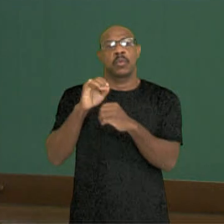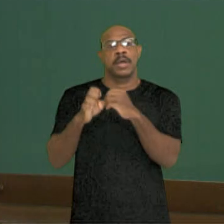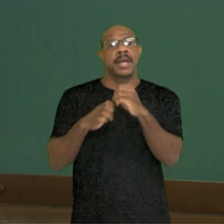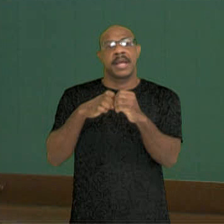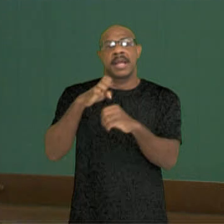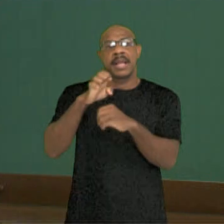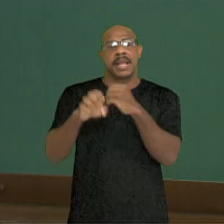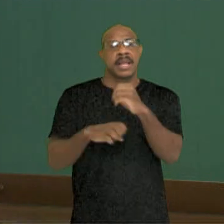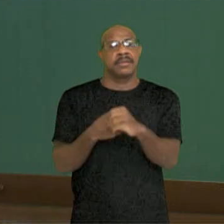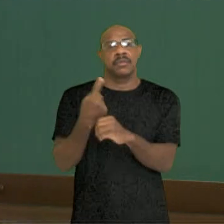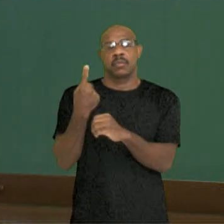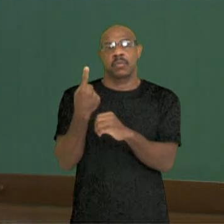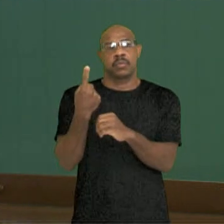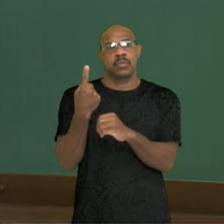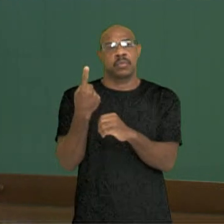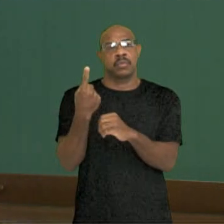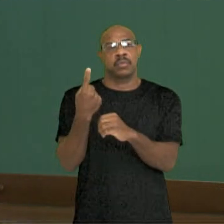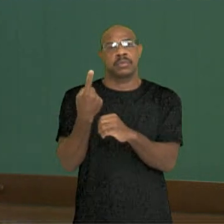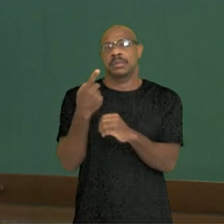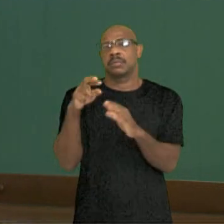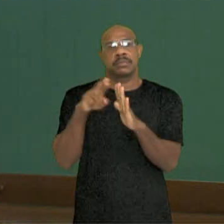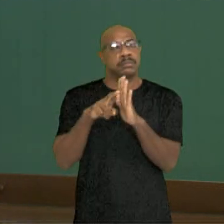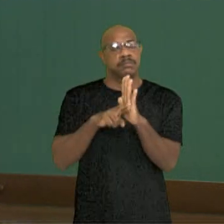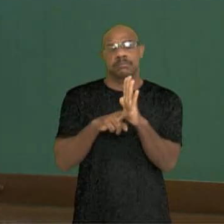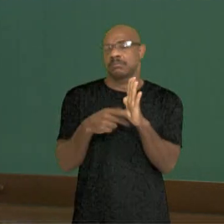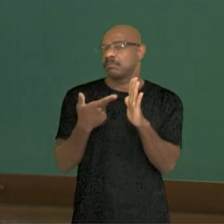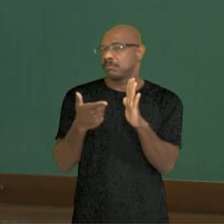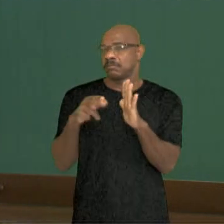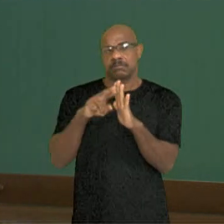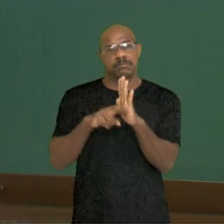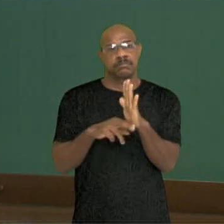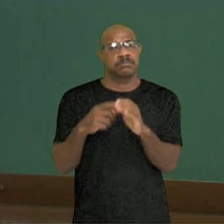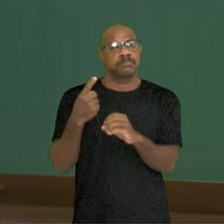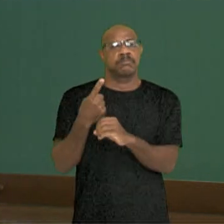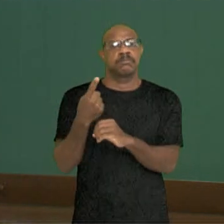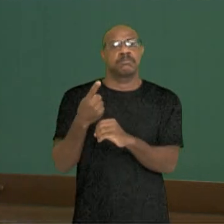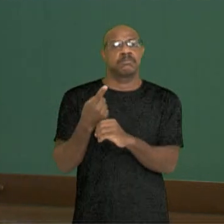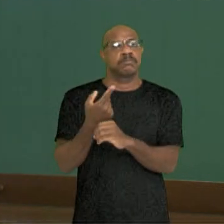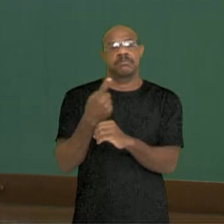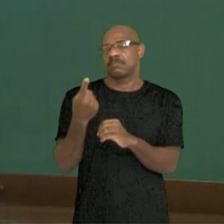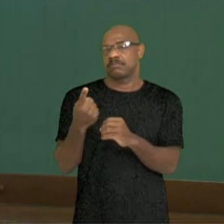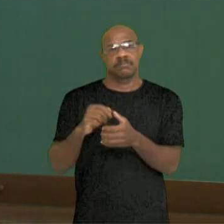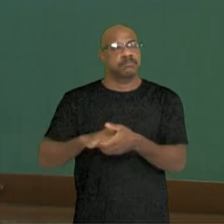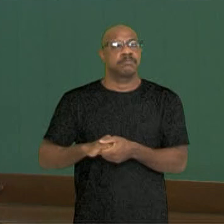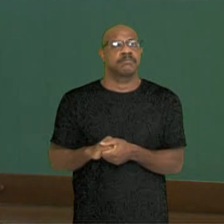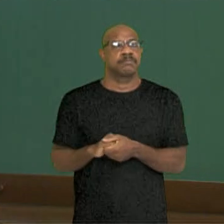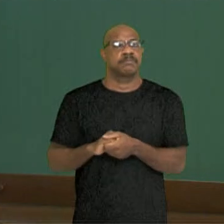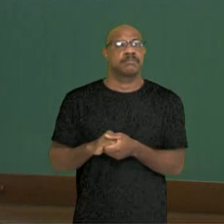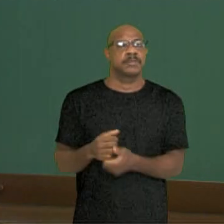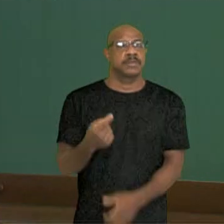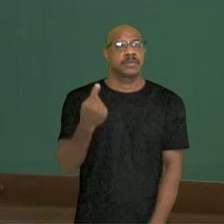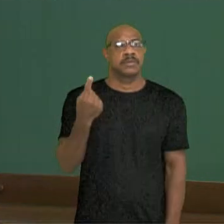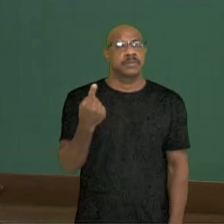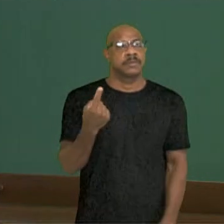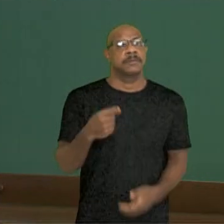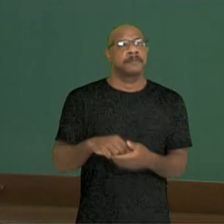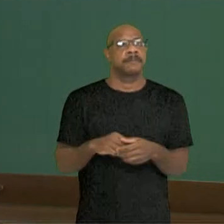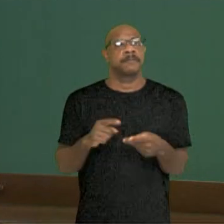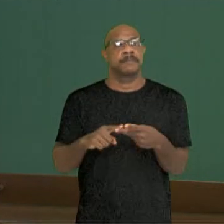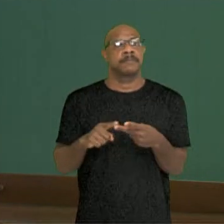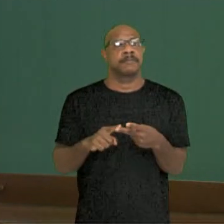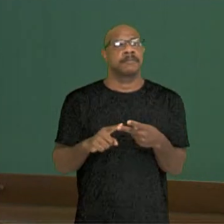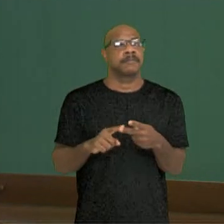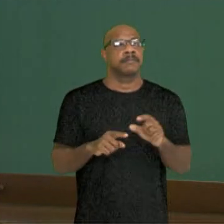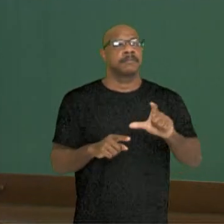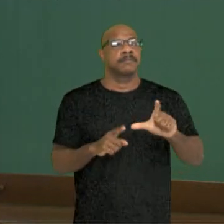Ele, inclusive, ele não vai obedecer à regra do octeto, ele é um dos que não obedece à regra do octeto, não tem como, ele é muito pequeno. O